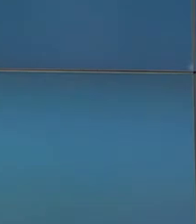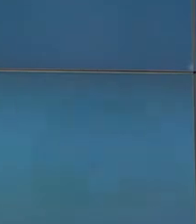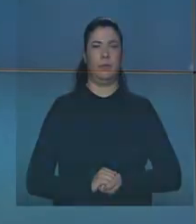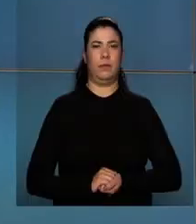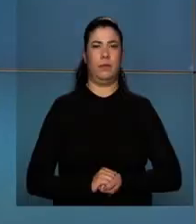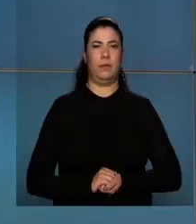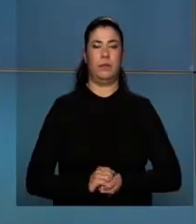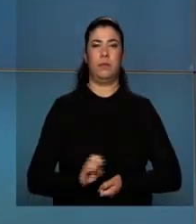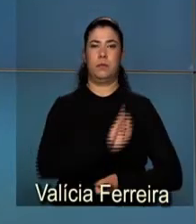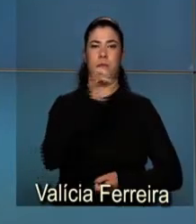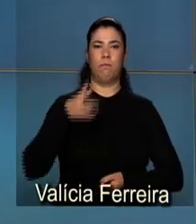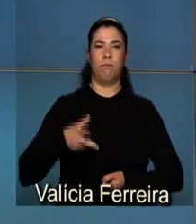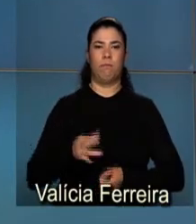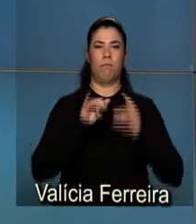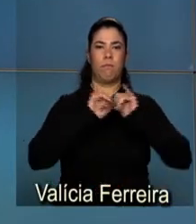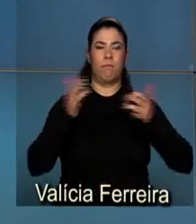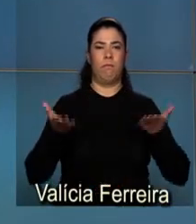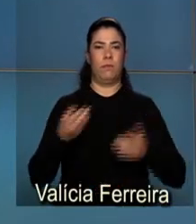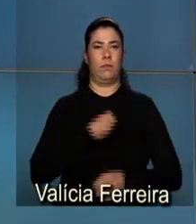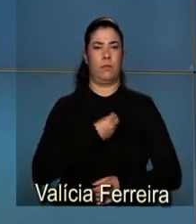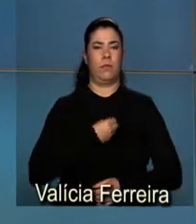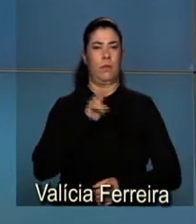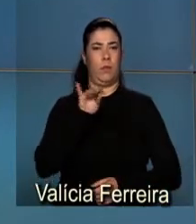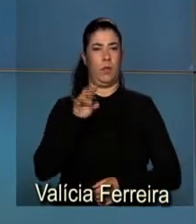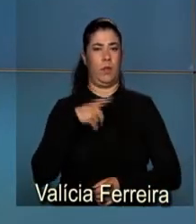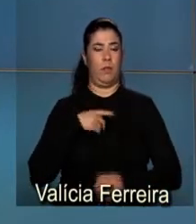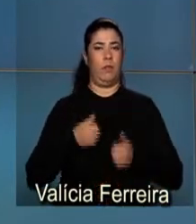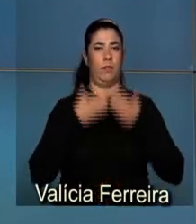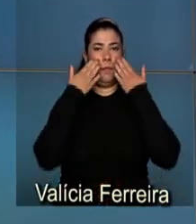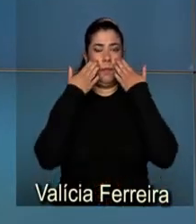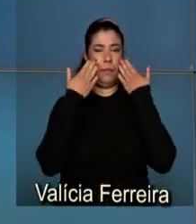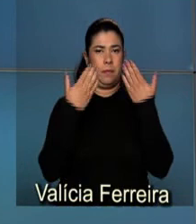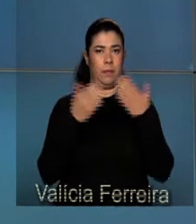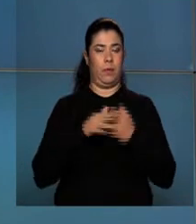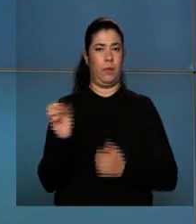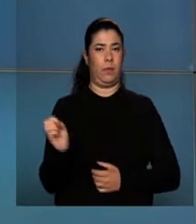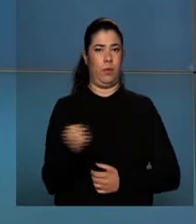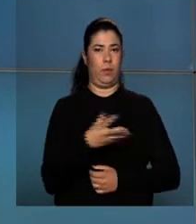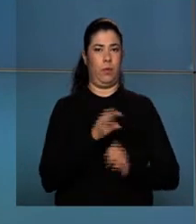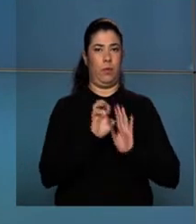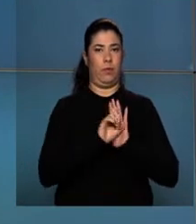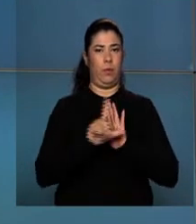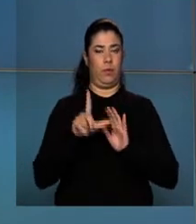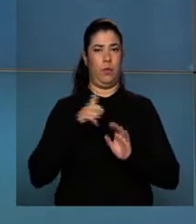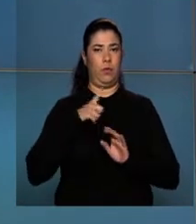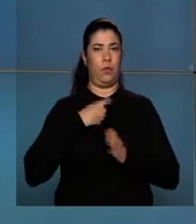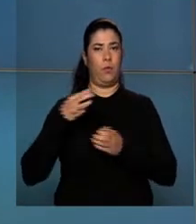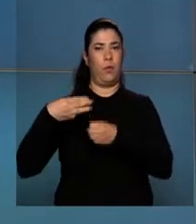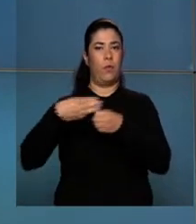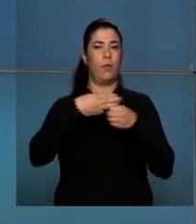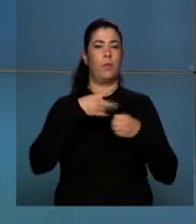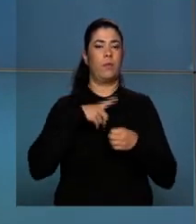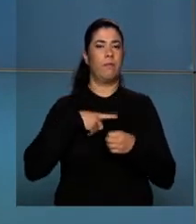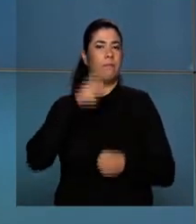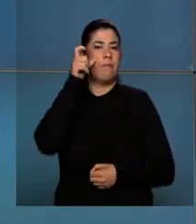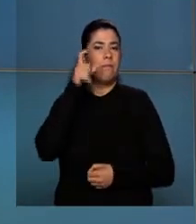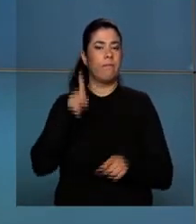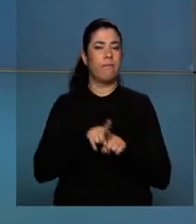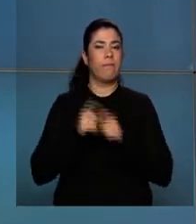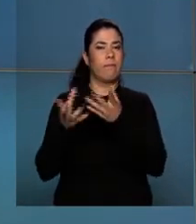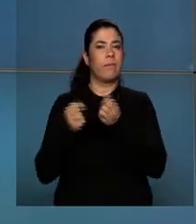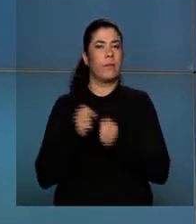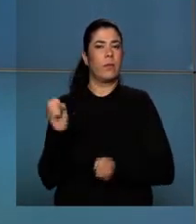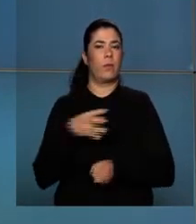Olá, interrompemos a programação para acompanhar ao vivo a apresentação de um novo edital para municípios que tenham interesse em